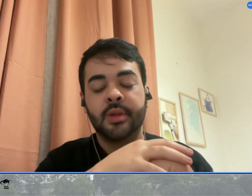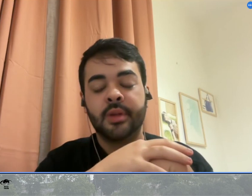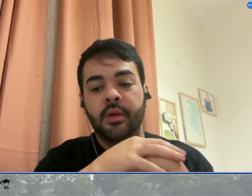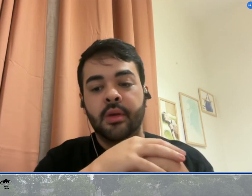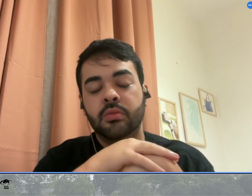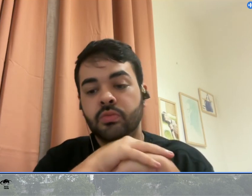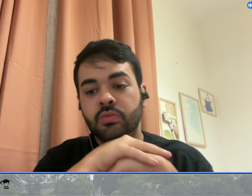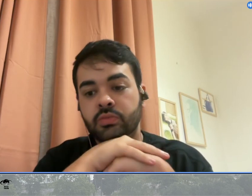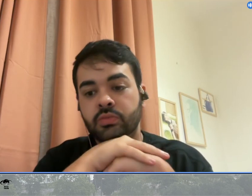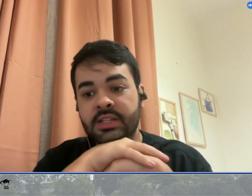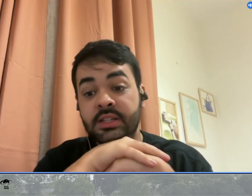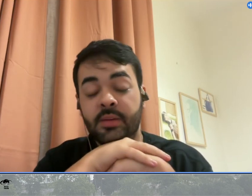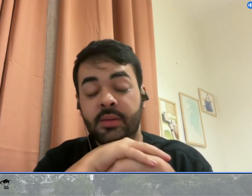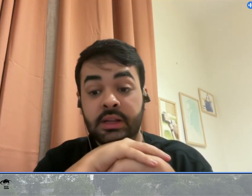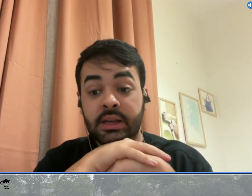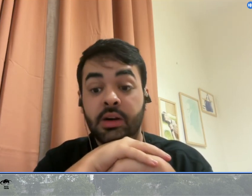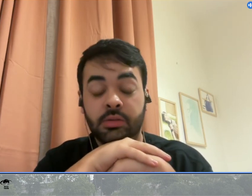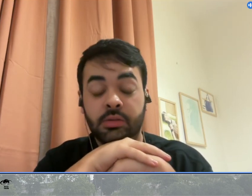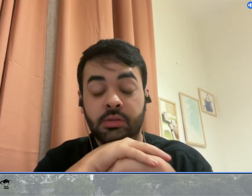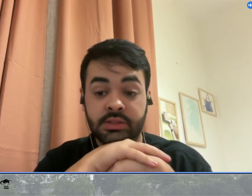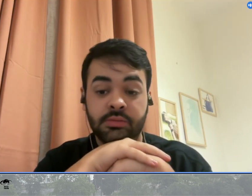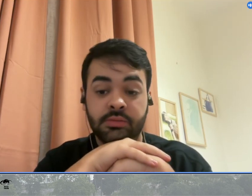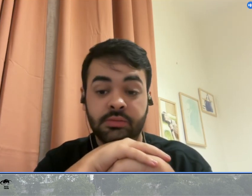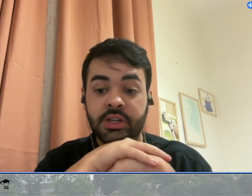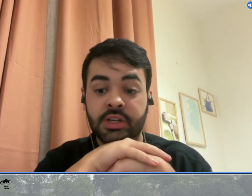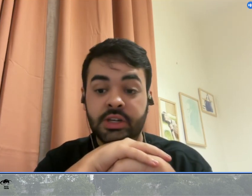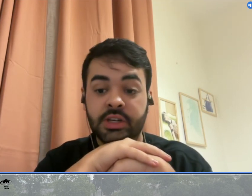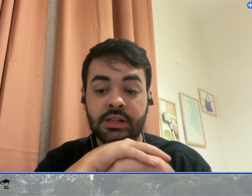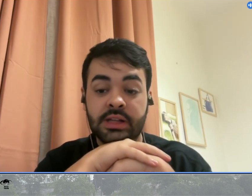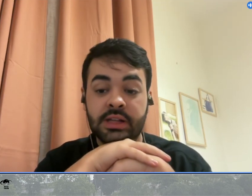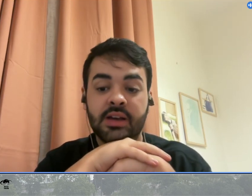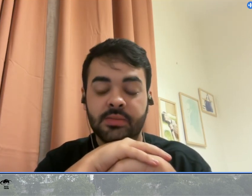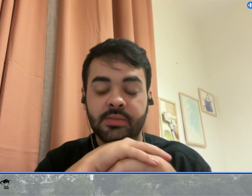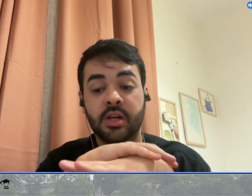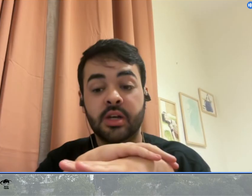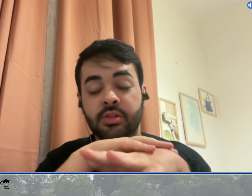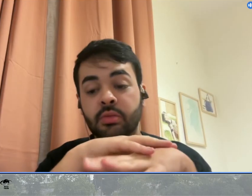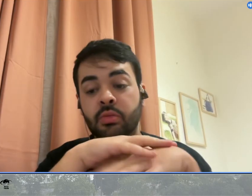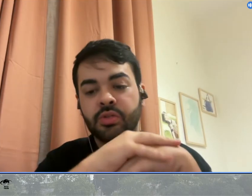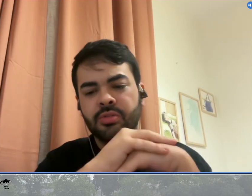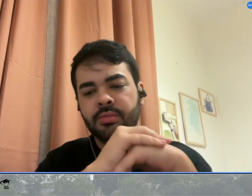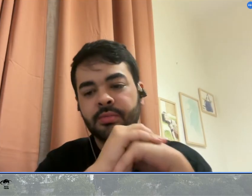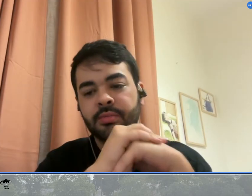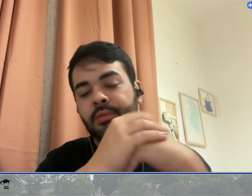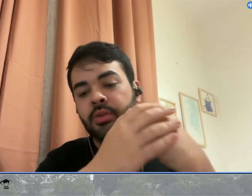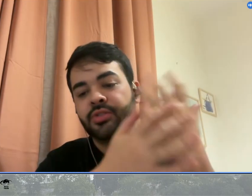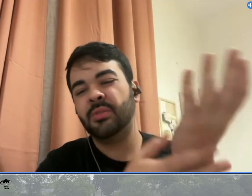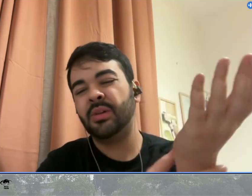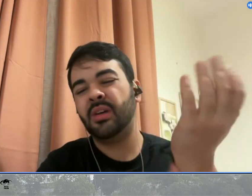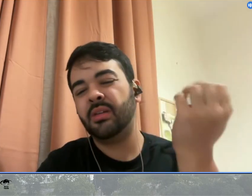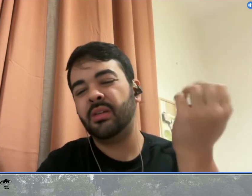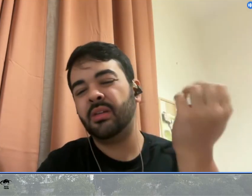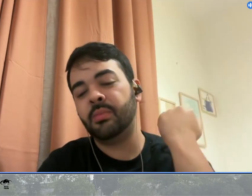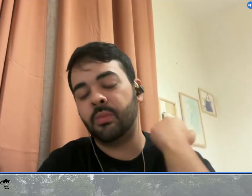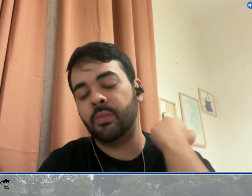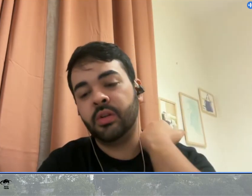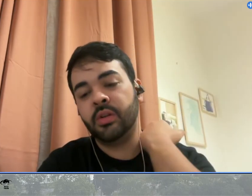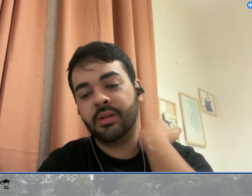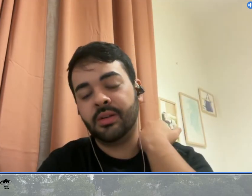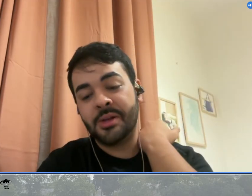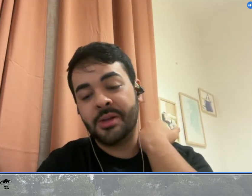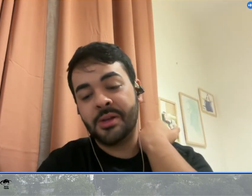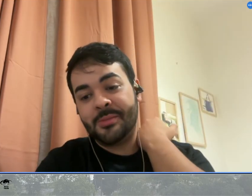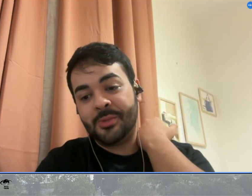um assentamento legal. Mas no geral, são todos legais, pelo menos na região de Washington. Porque Washington também tem